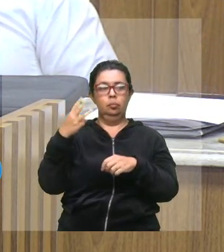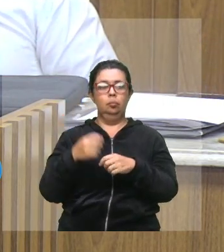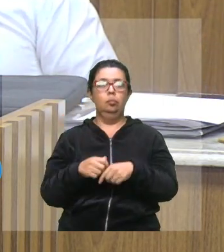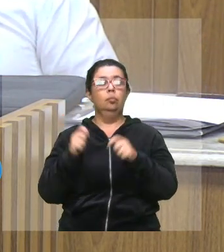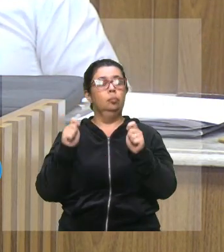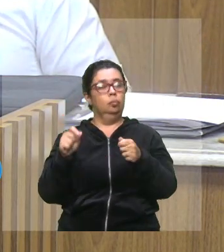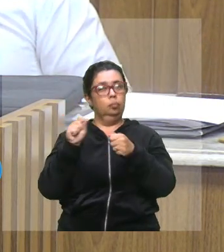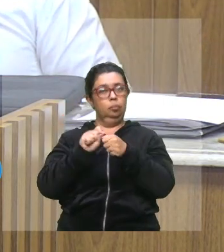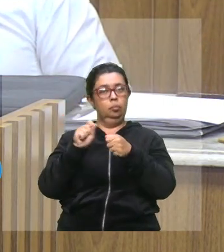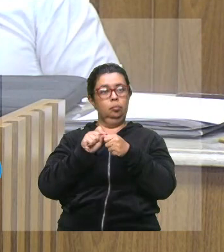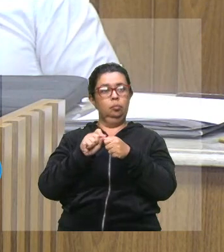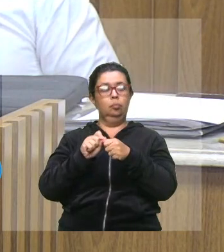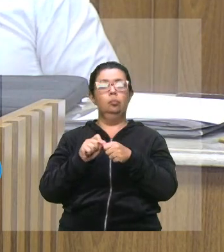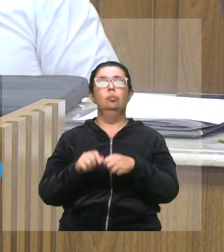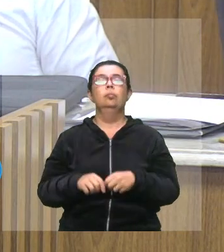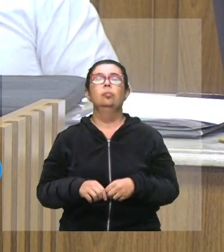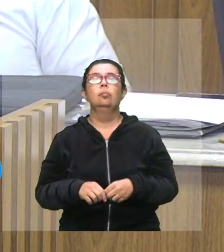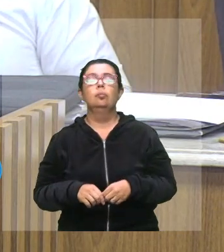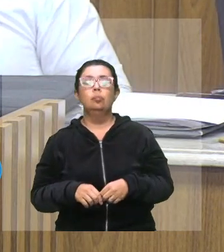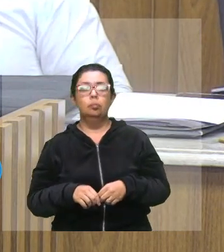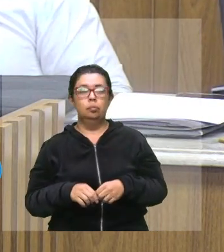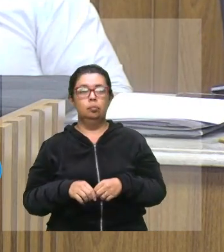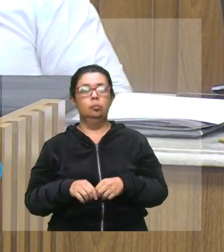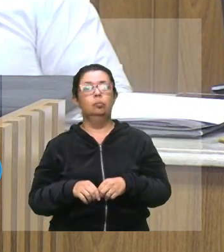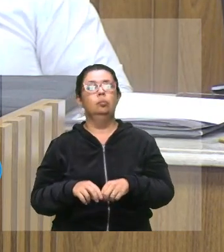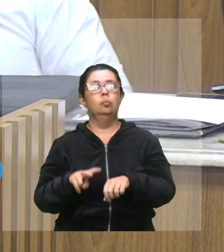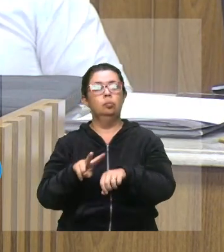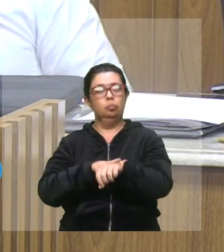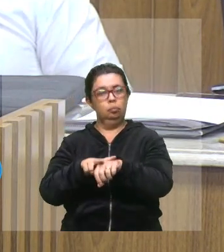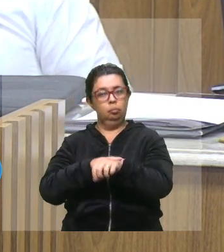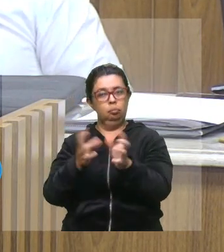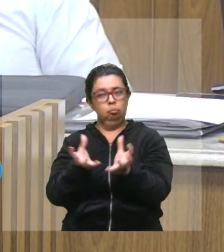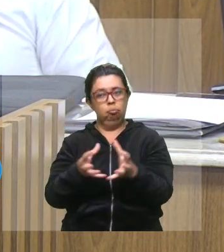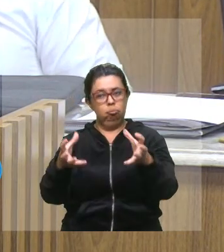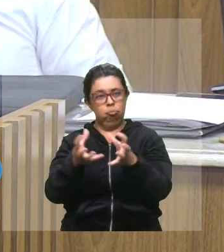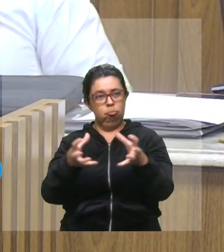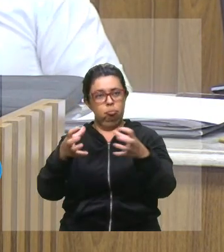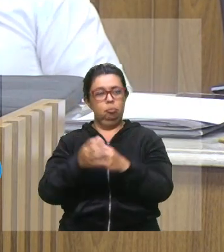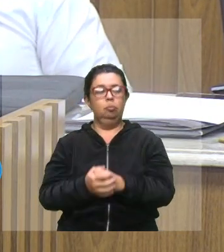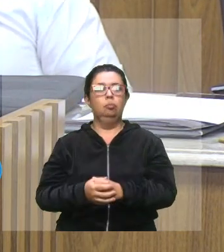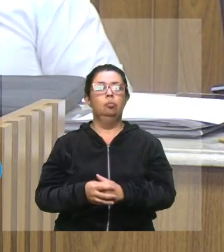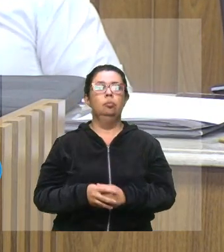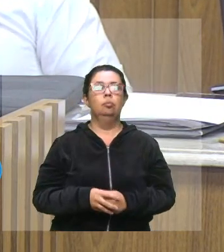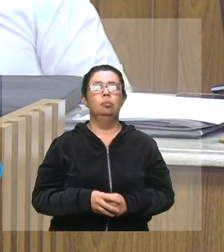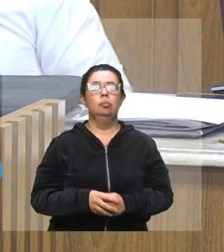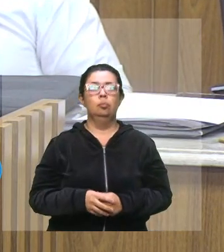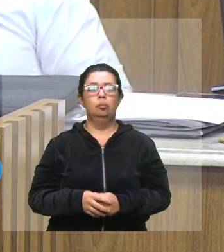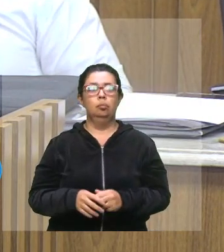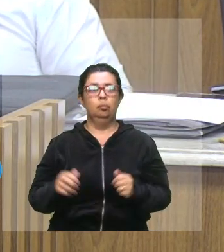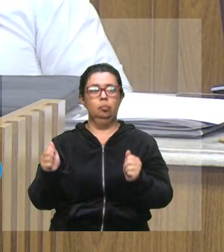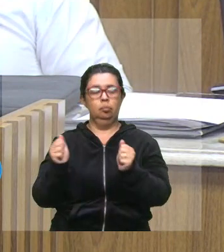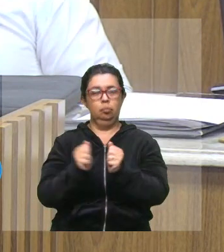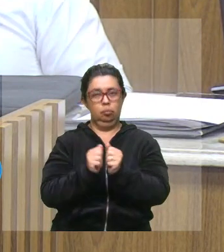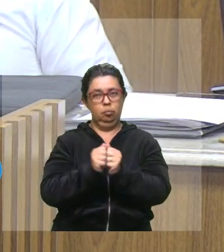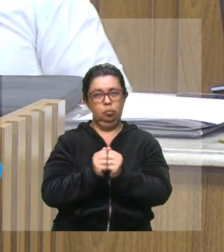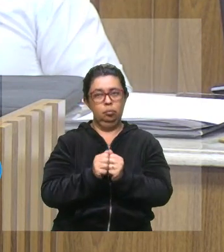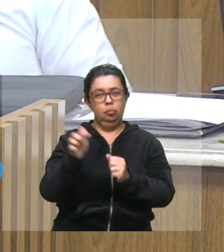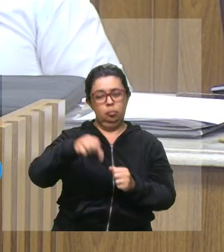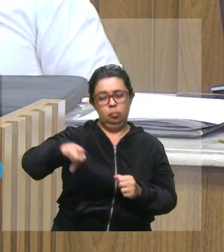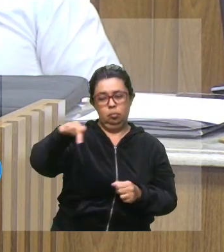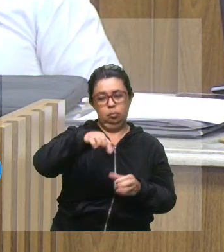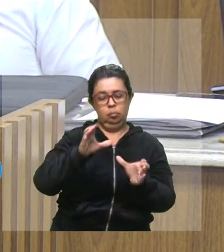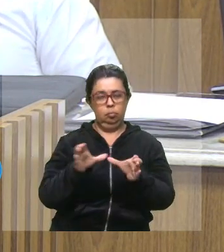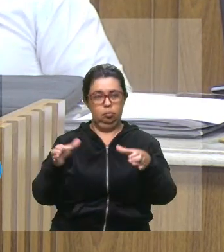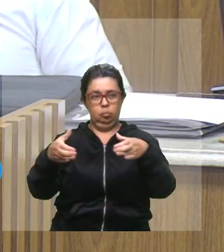uma horta comunitária na área localizada entre as ruas Caxambu e Atanásio Medeiros, ao lado do centro comunitário no bairro